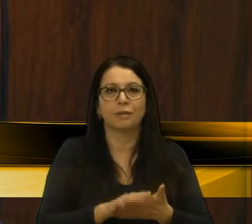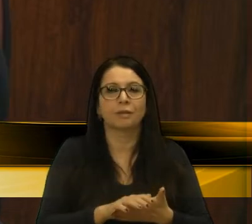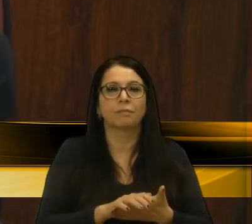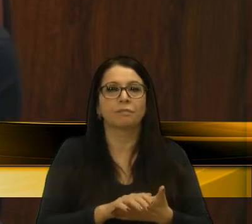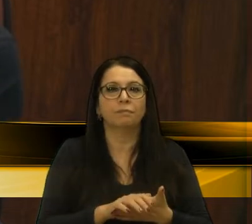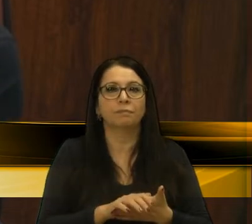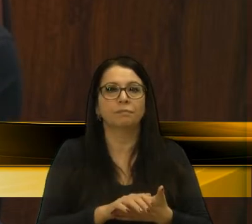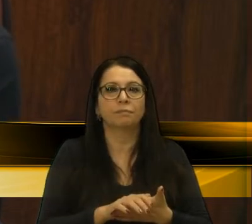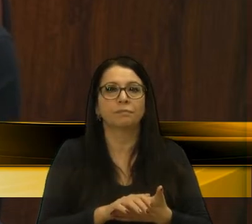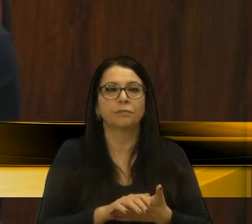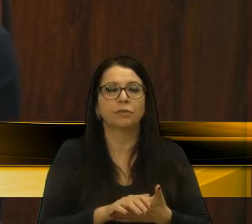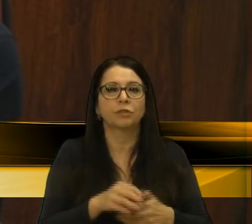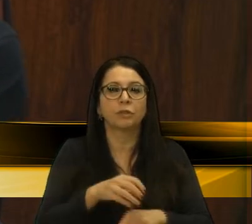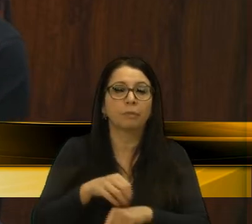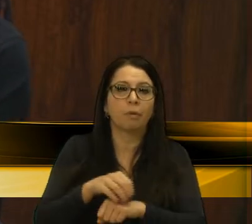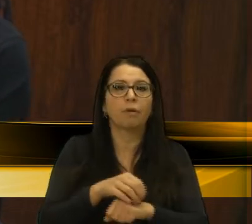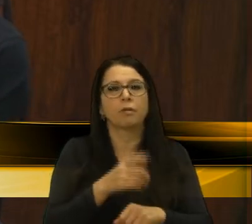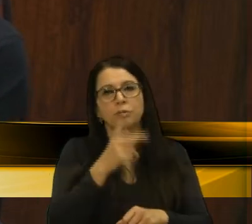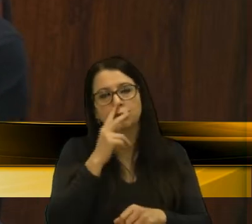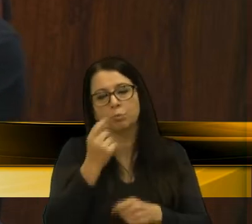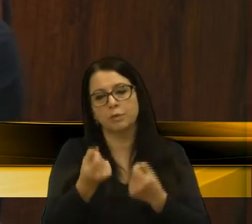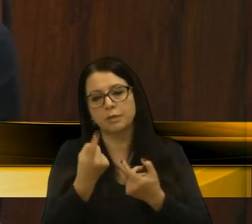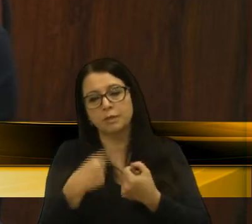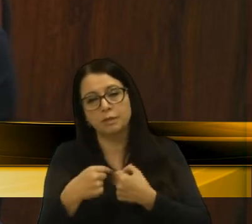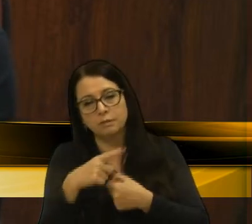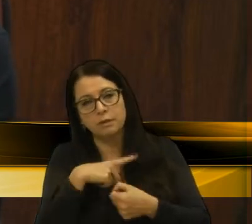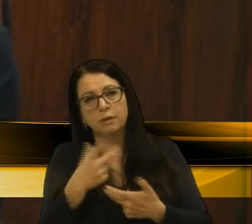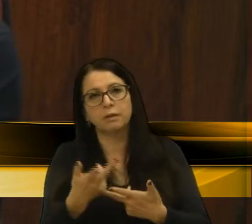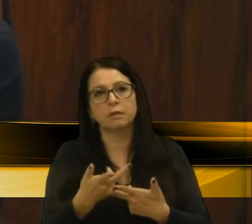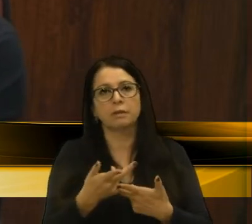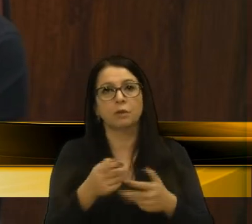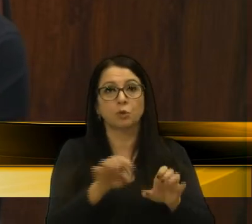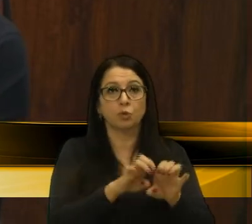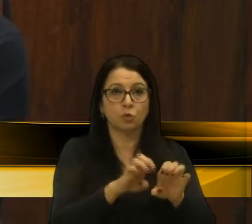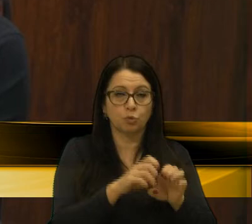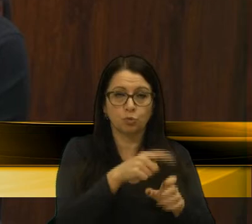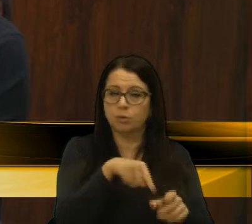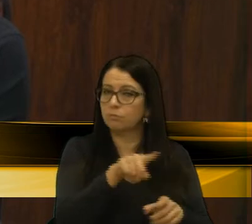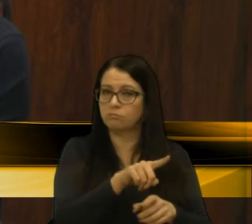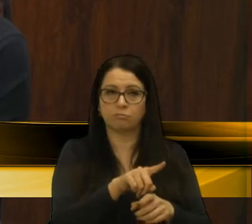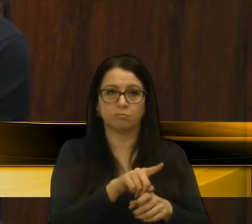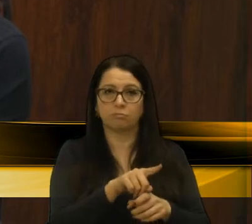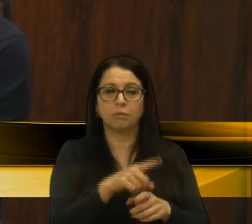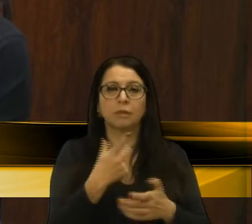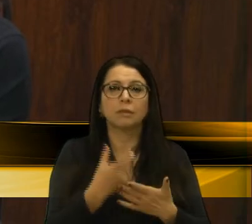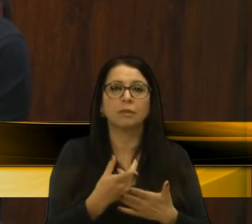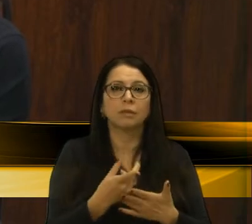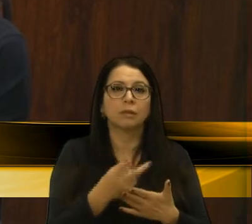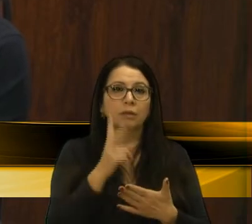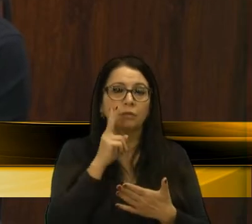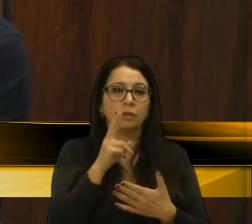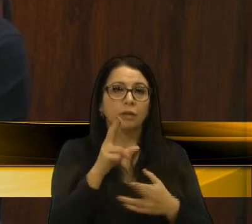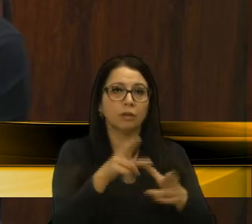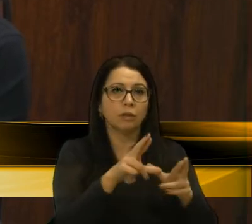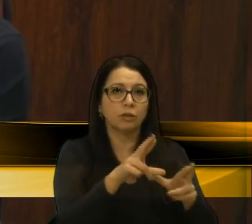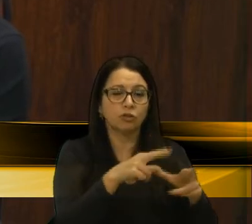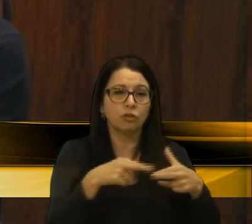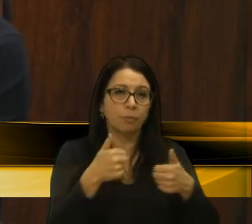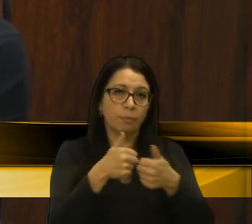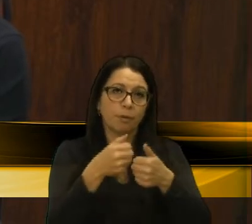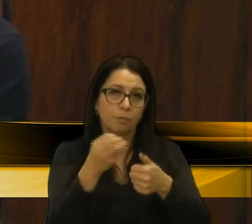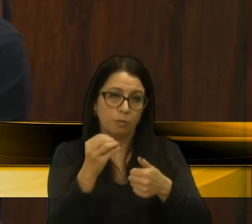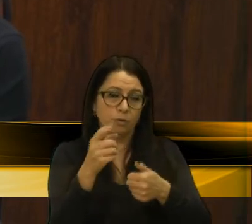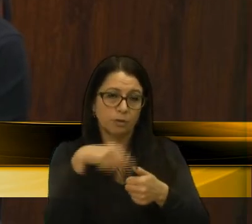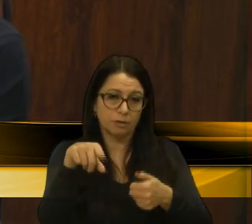de transportes, como algumas cidades têm, ou a estrutura viária, mas a gente pode ver a região metropolitana de